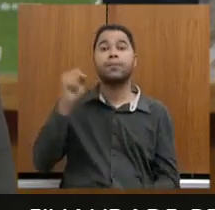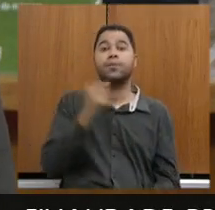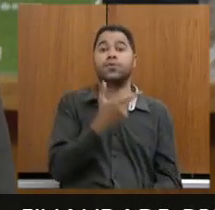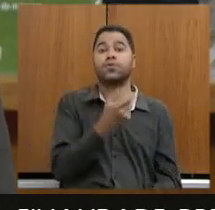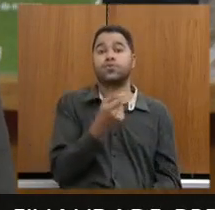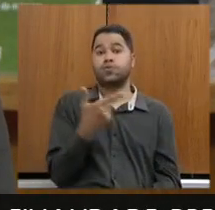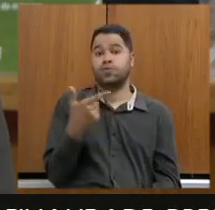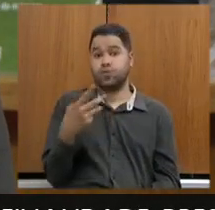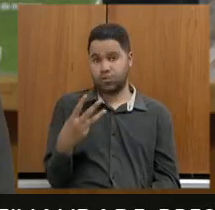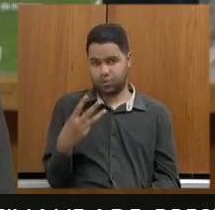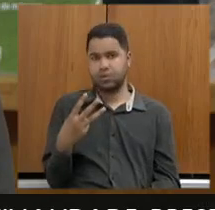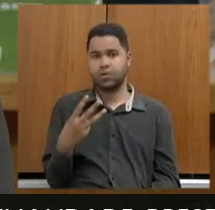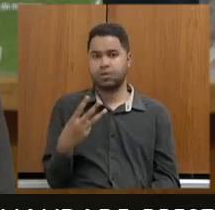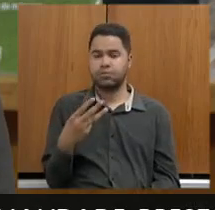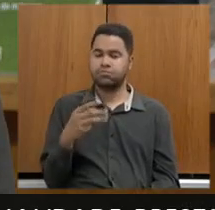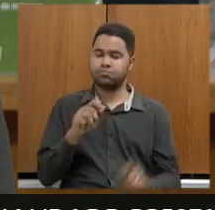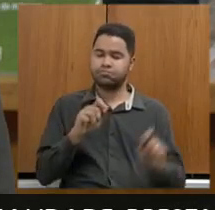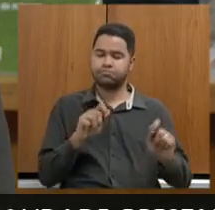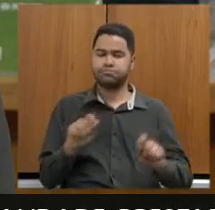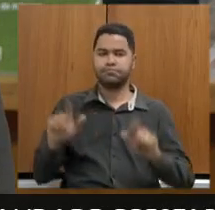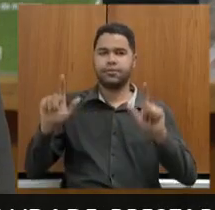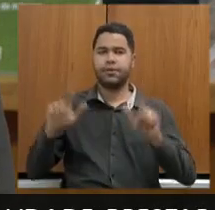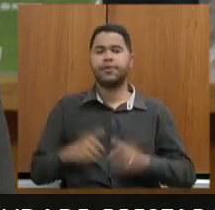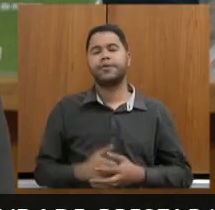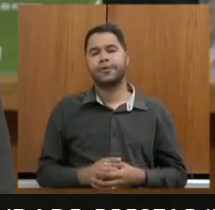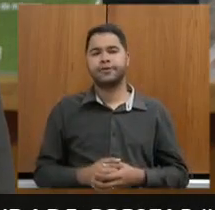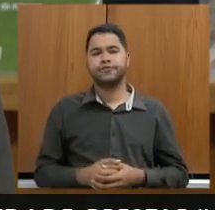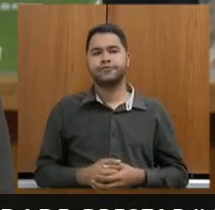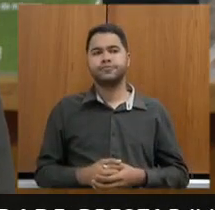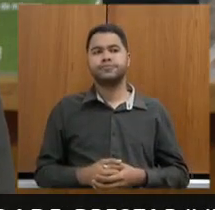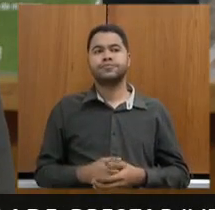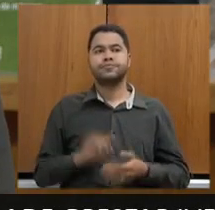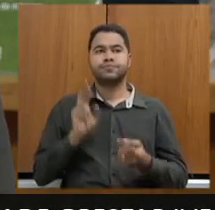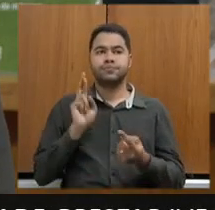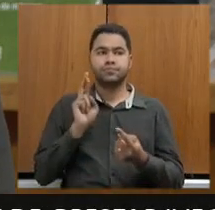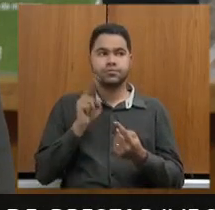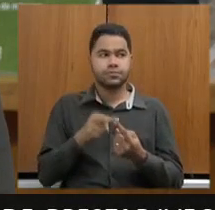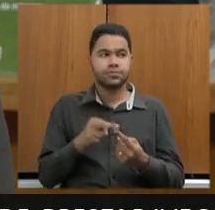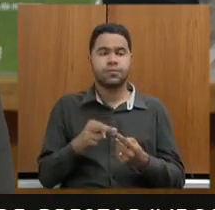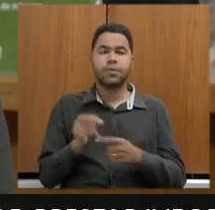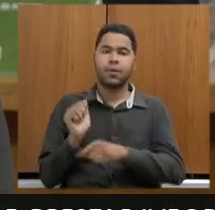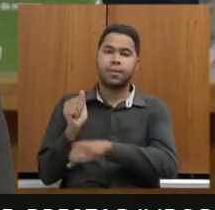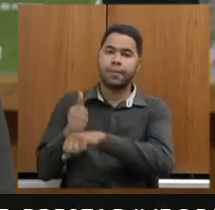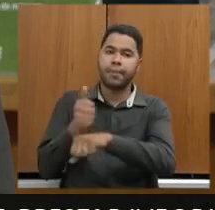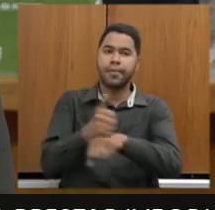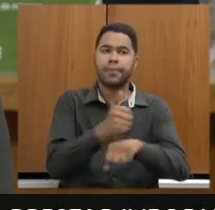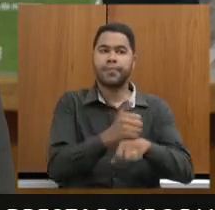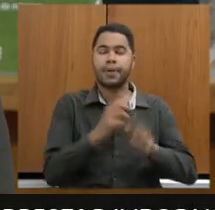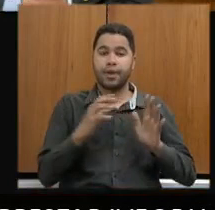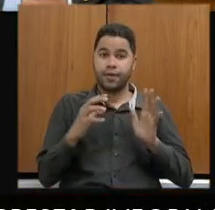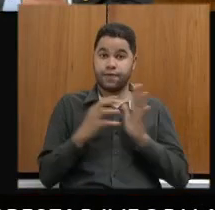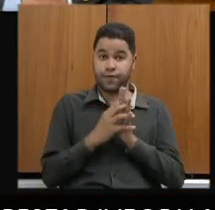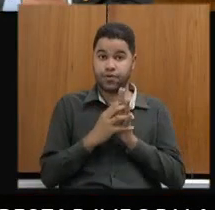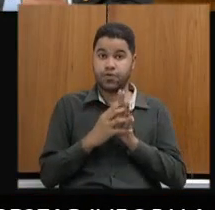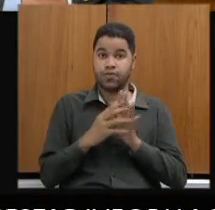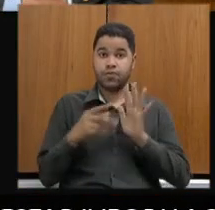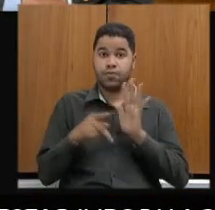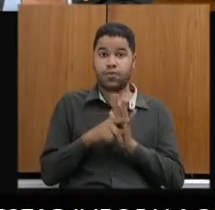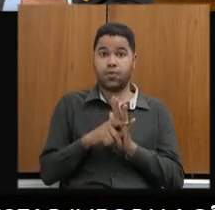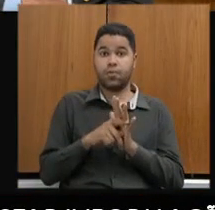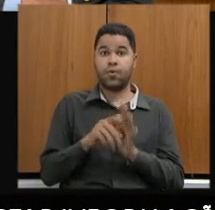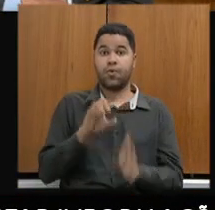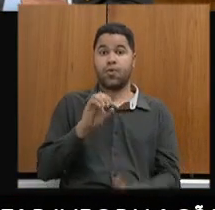2023 próximo por favor no que se refere a medidas de recomposição do efetivo para oficiais